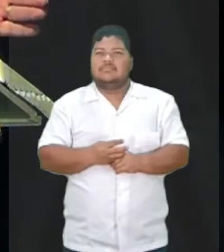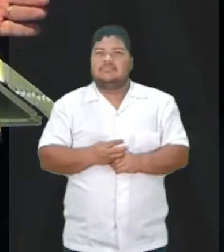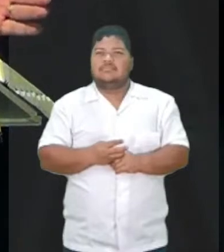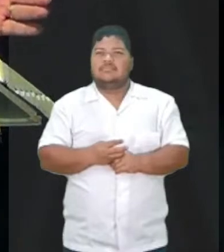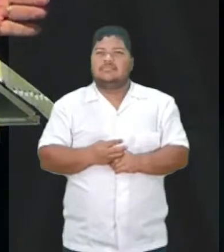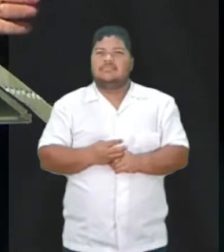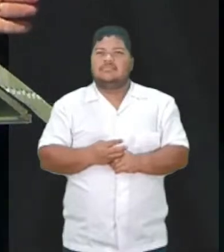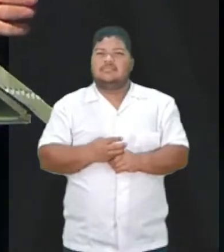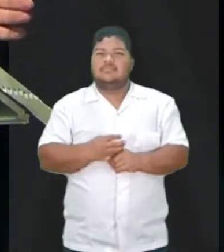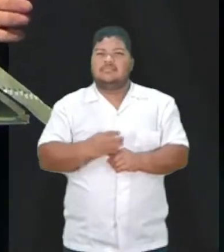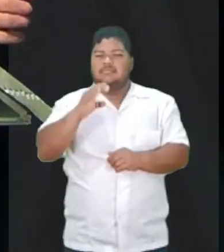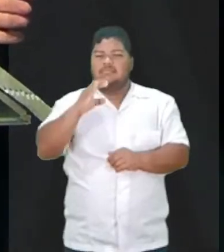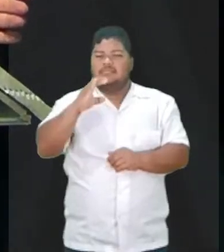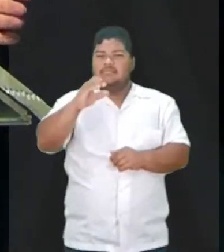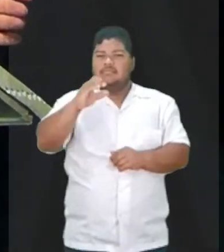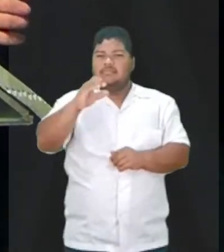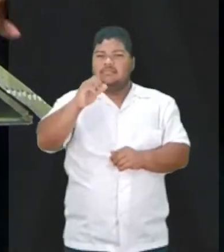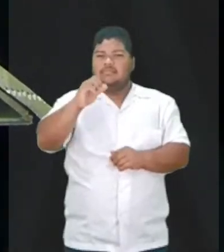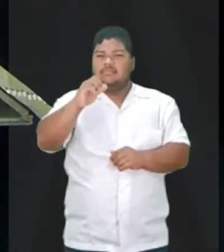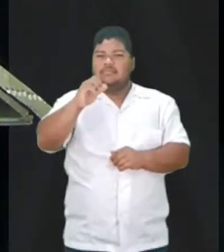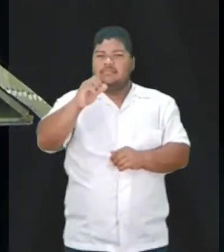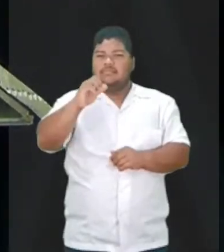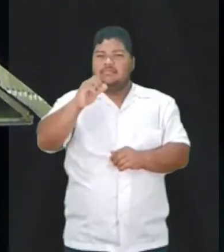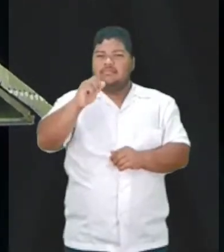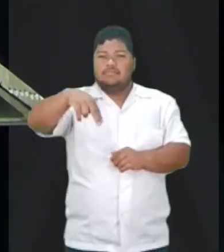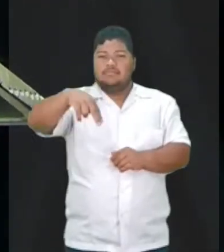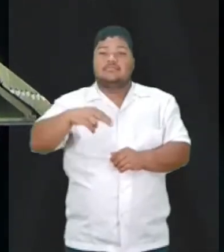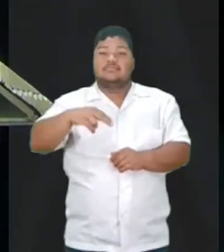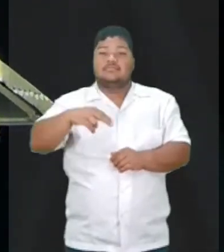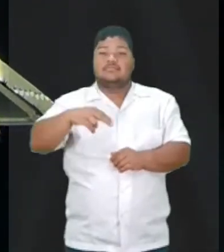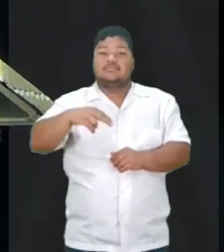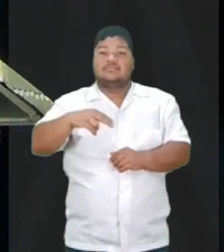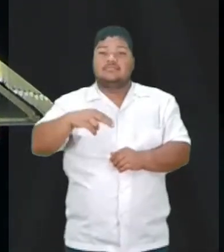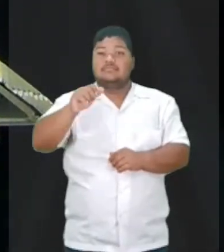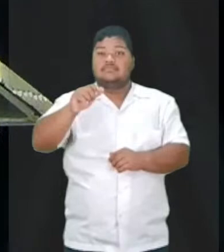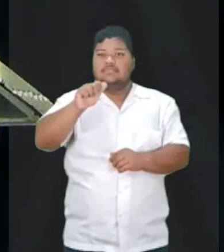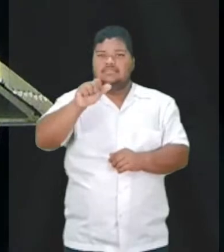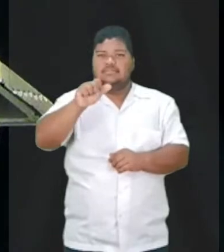de Sem e de Jafé. A esposa de Noé não tinha mais filho.